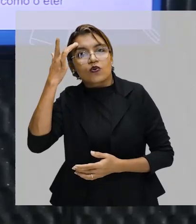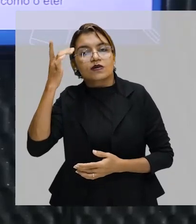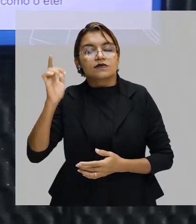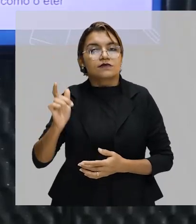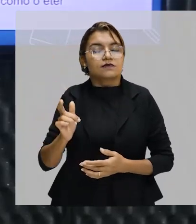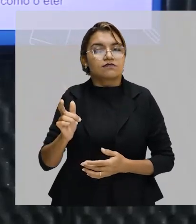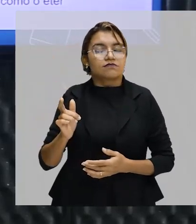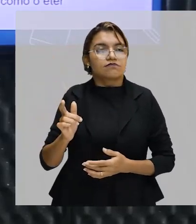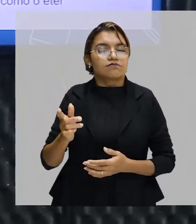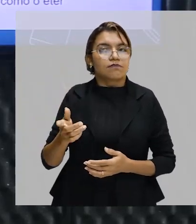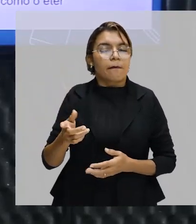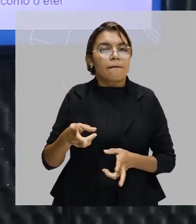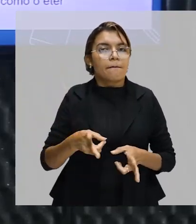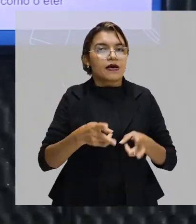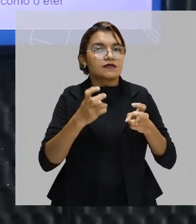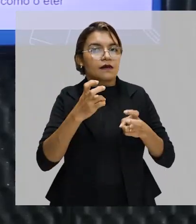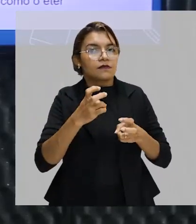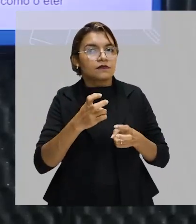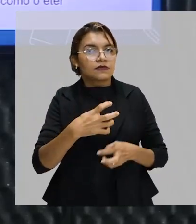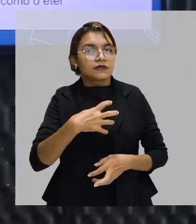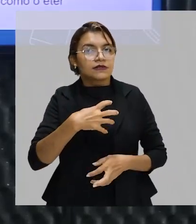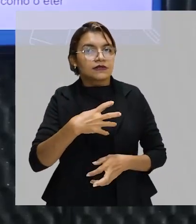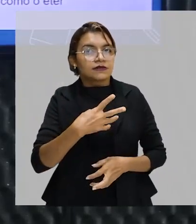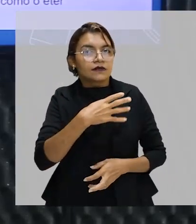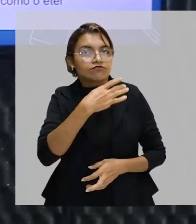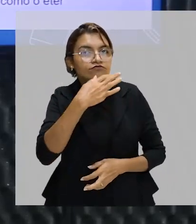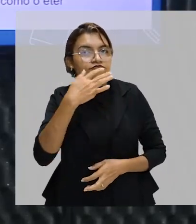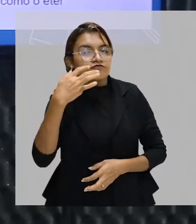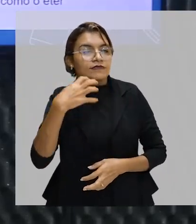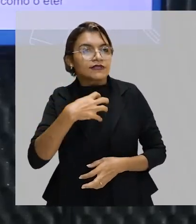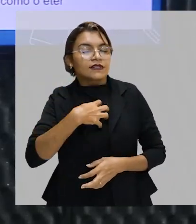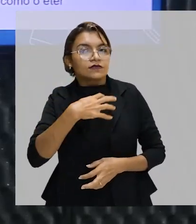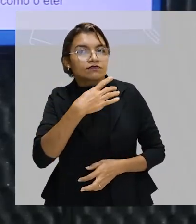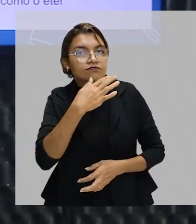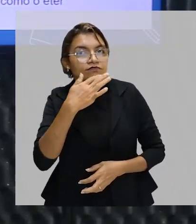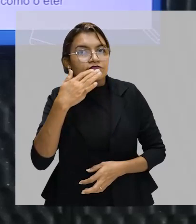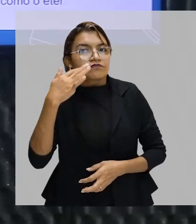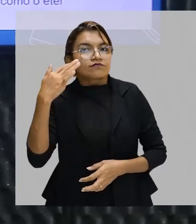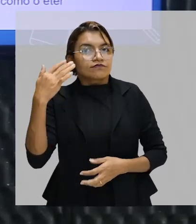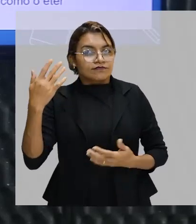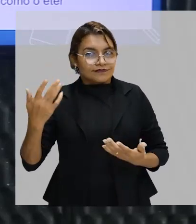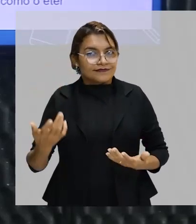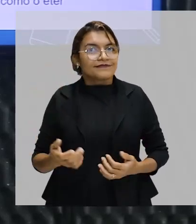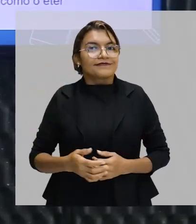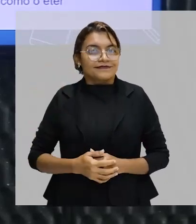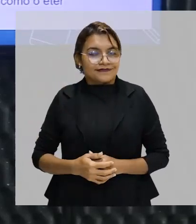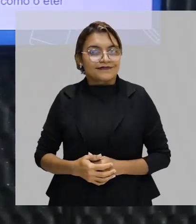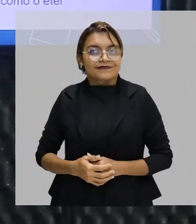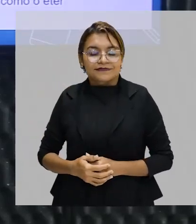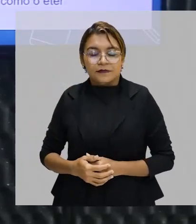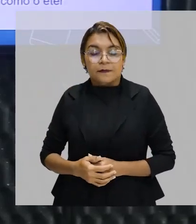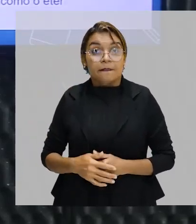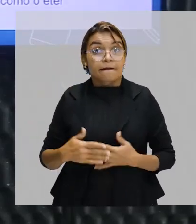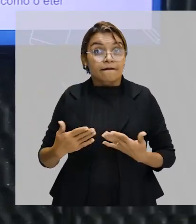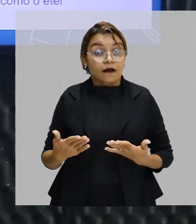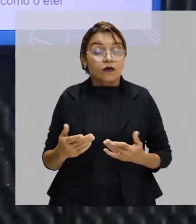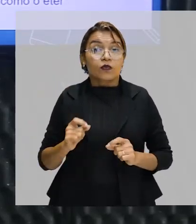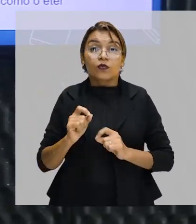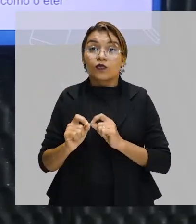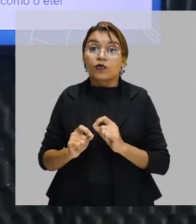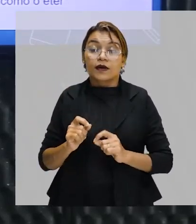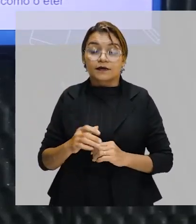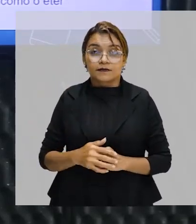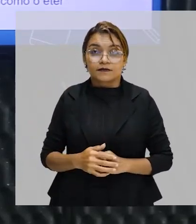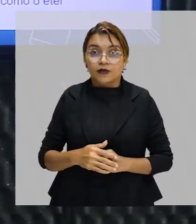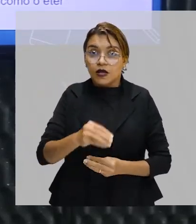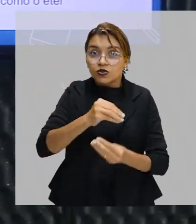vão perceber aquele cheiro, né? Aquele odor, aquele aroma, beleza? Então, a substância